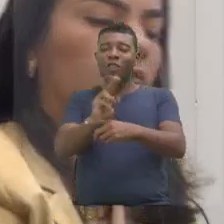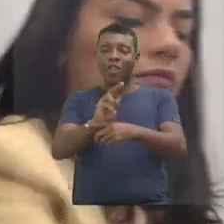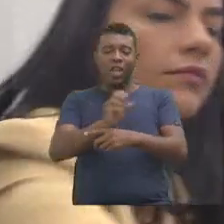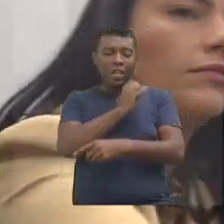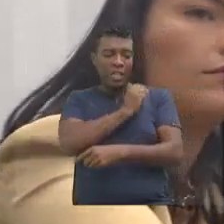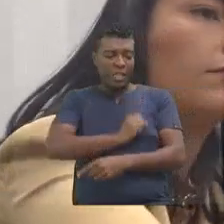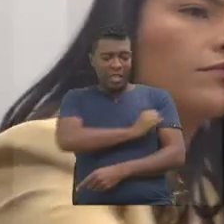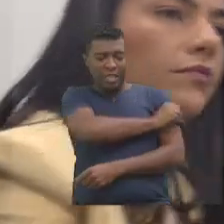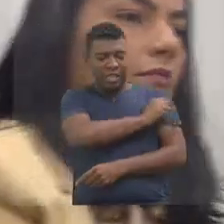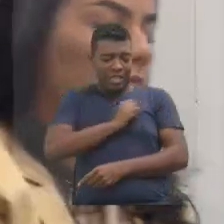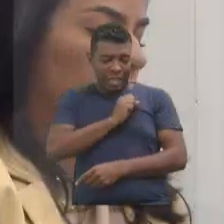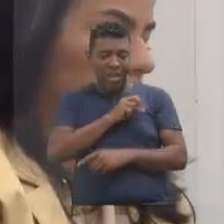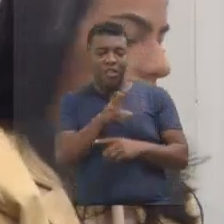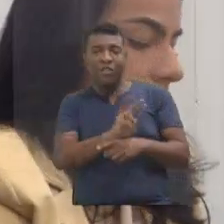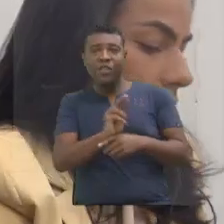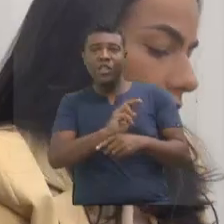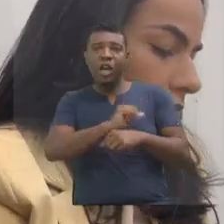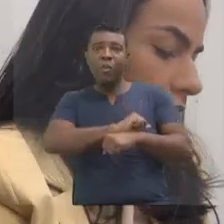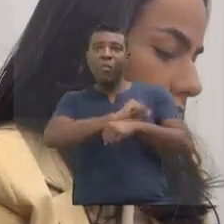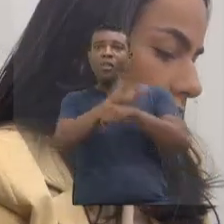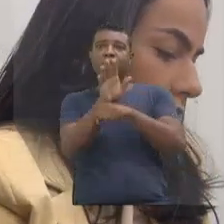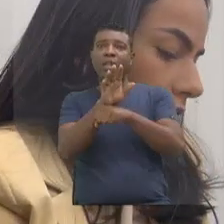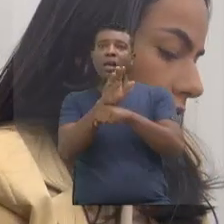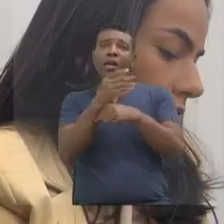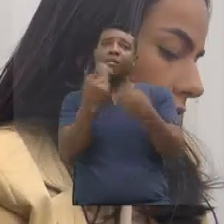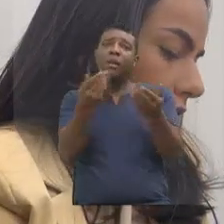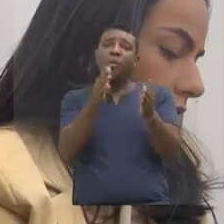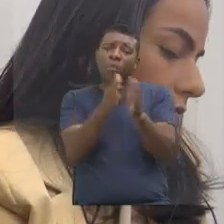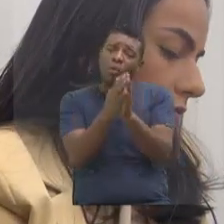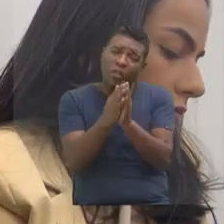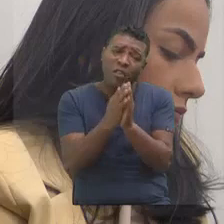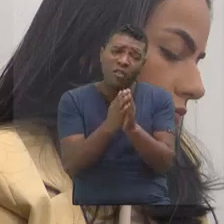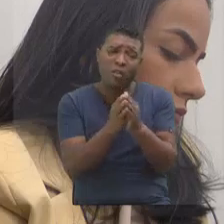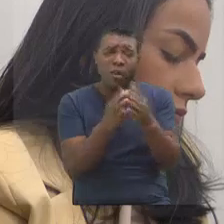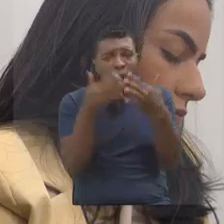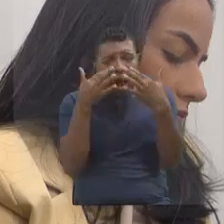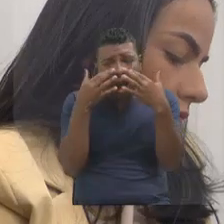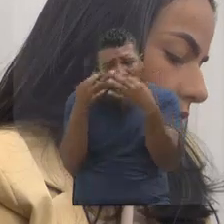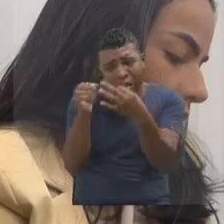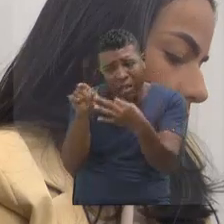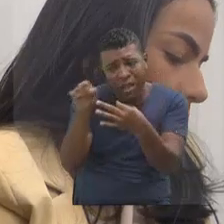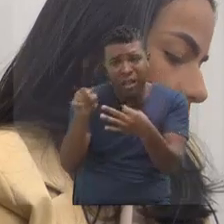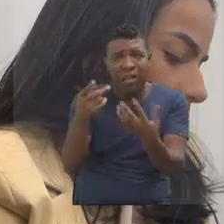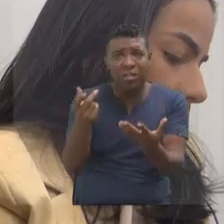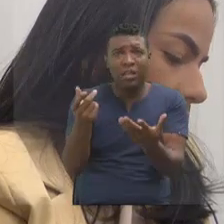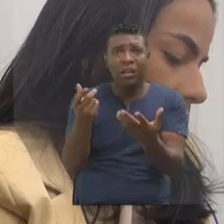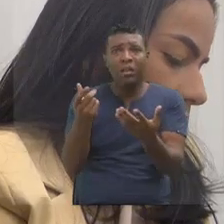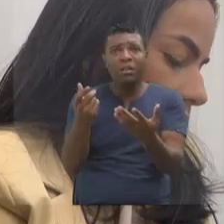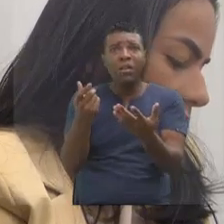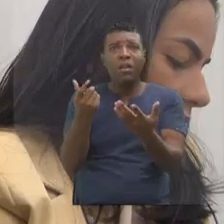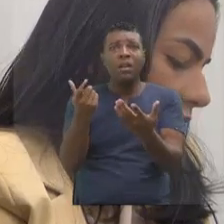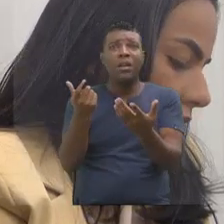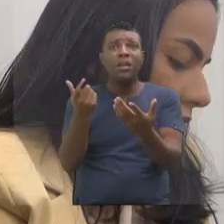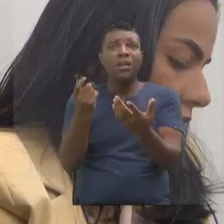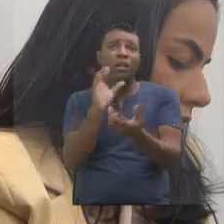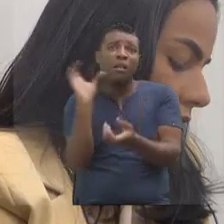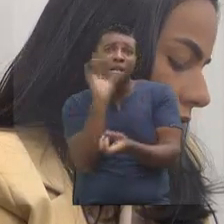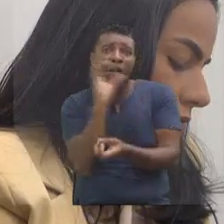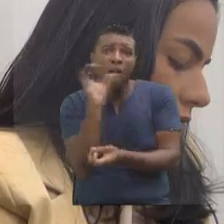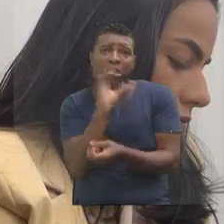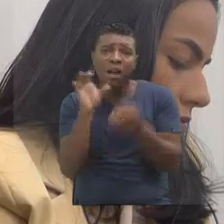nossa GRS queria solicitar do seu um carinho especial para isso e imediatamente liberar